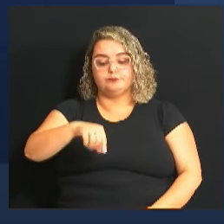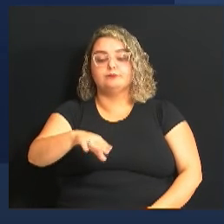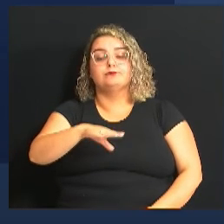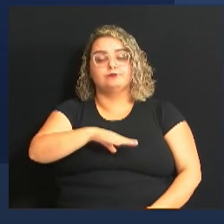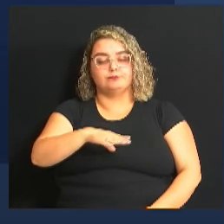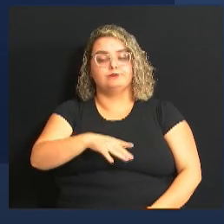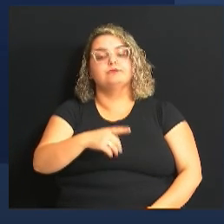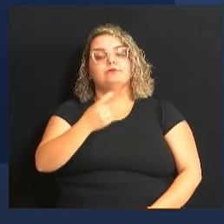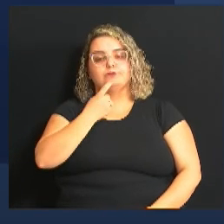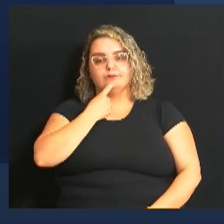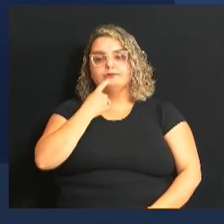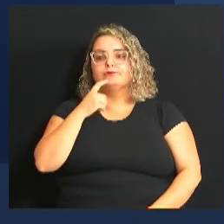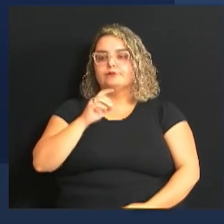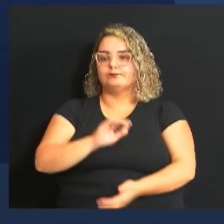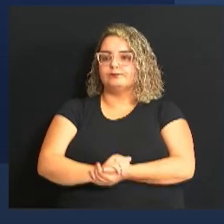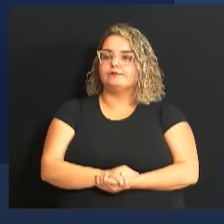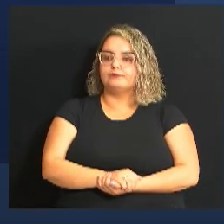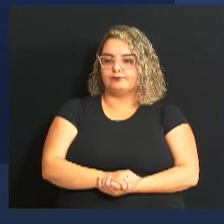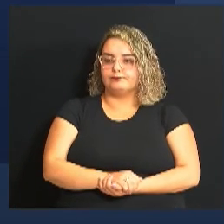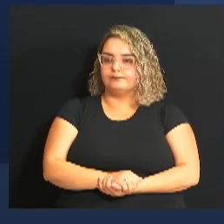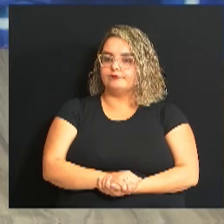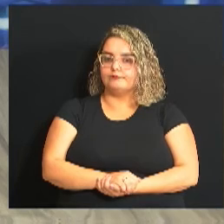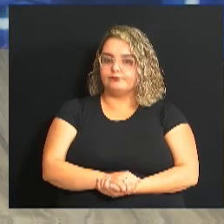na cidade de Campinas.